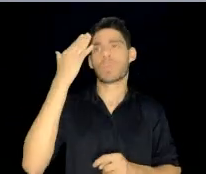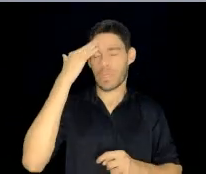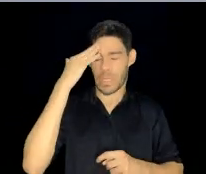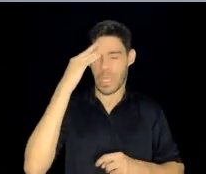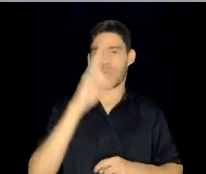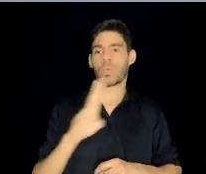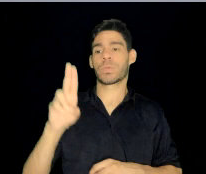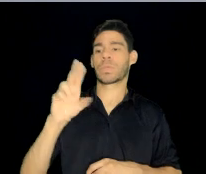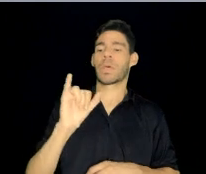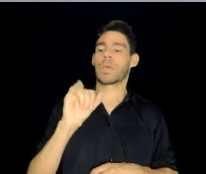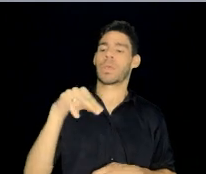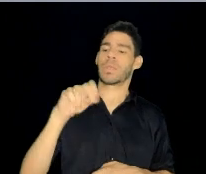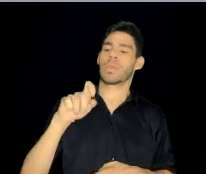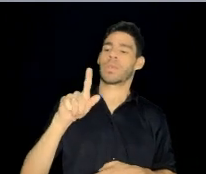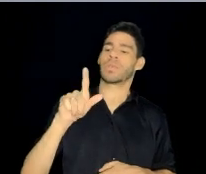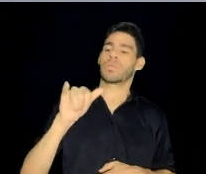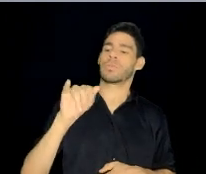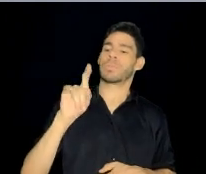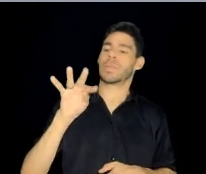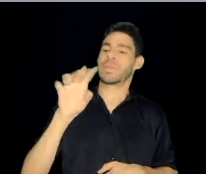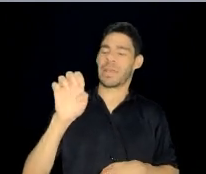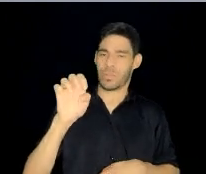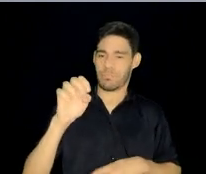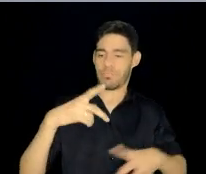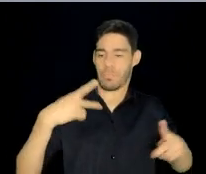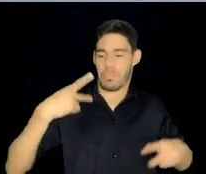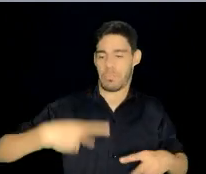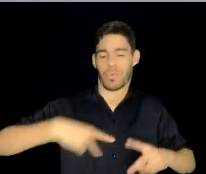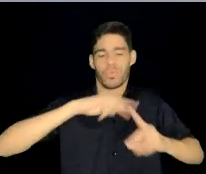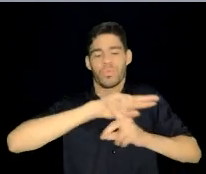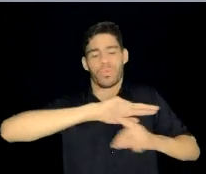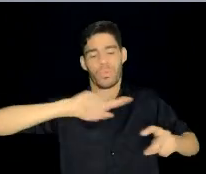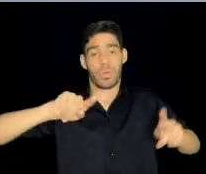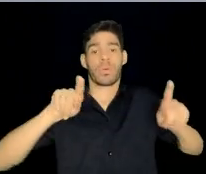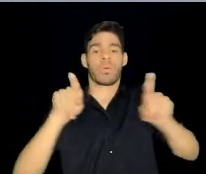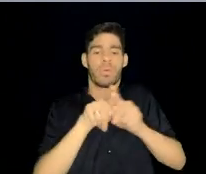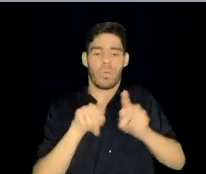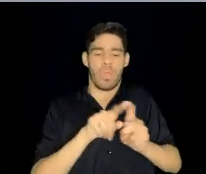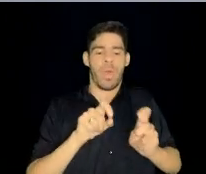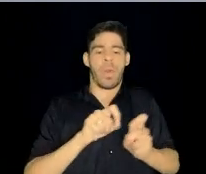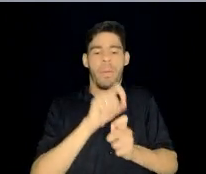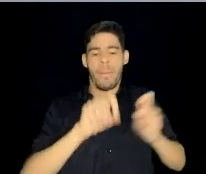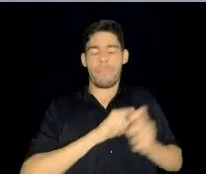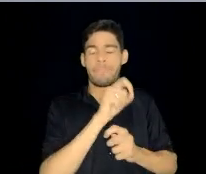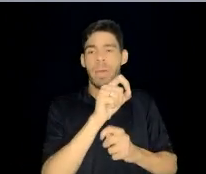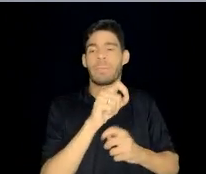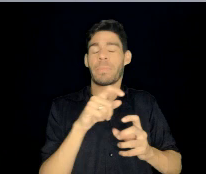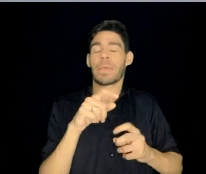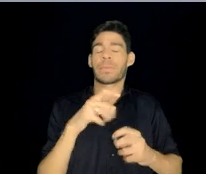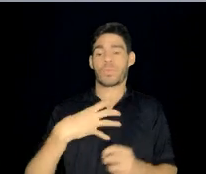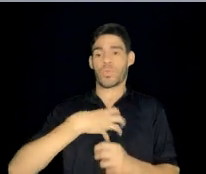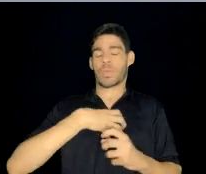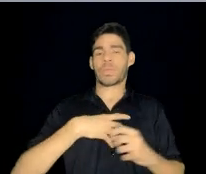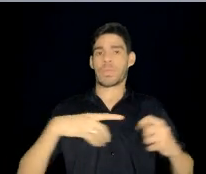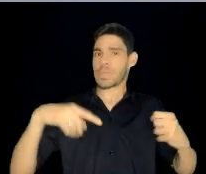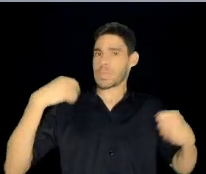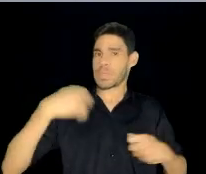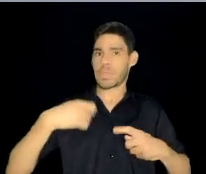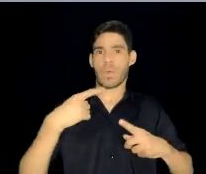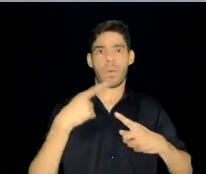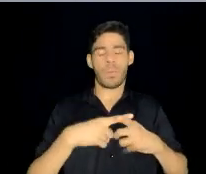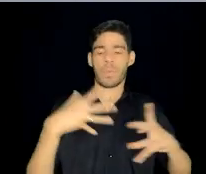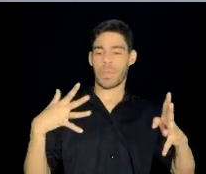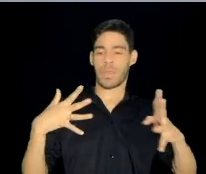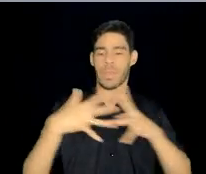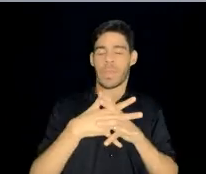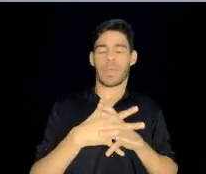deve ser aplicada a inexigibilidade da conduta diversa, né? ou até mesmo o estado de